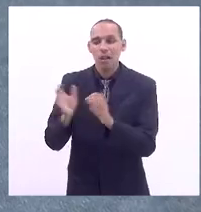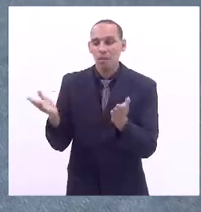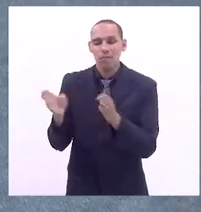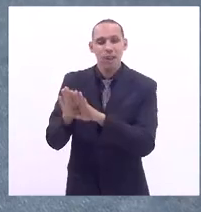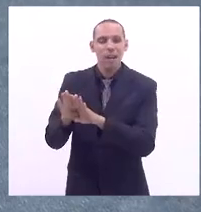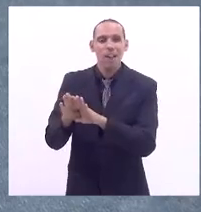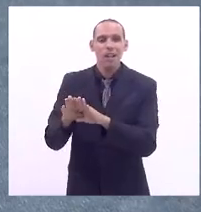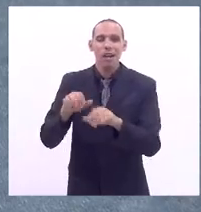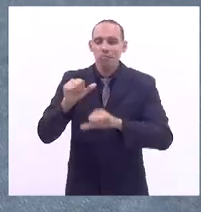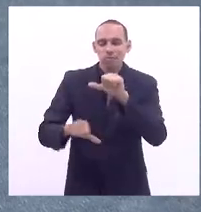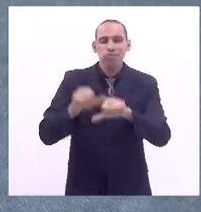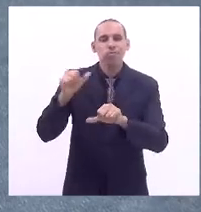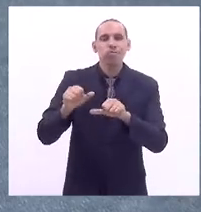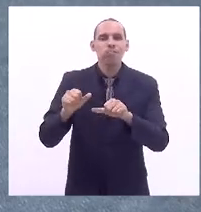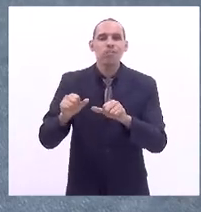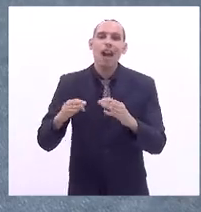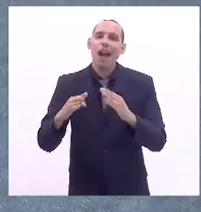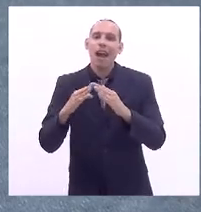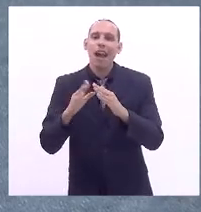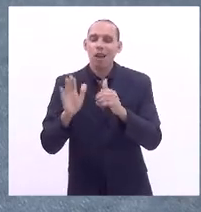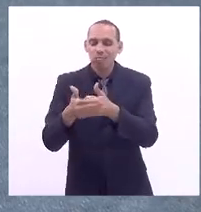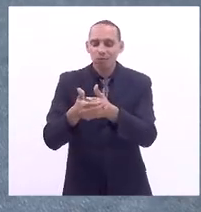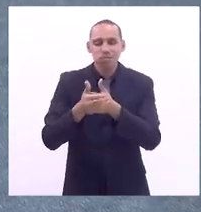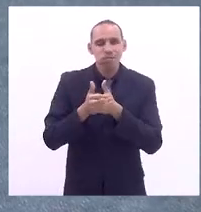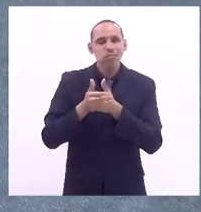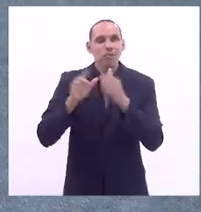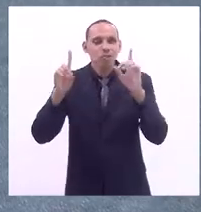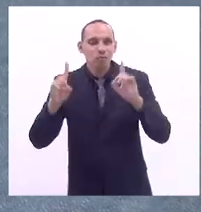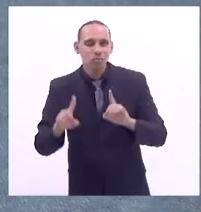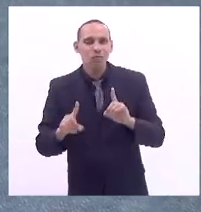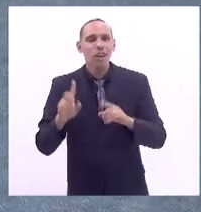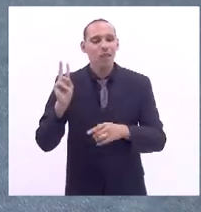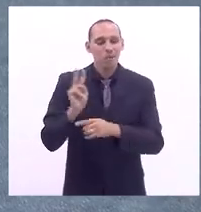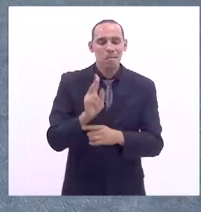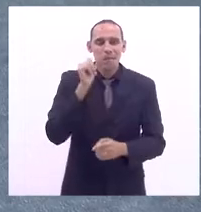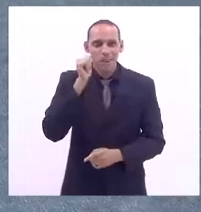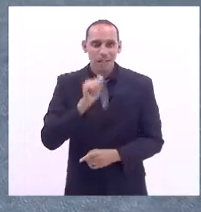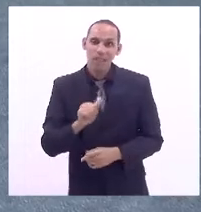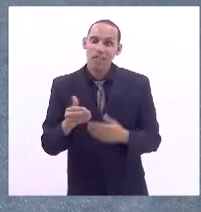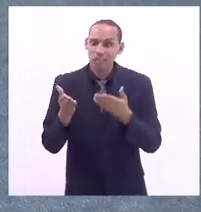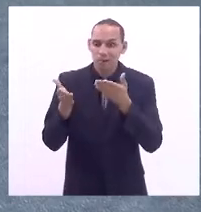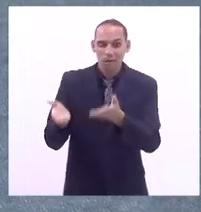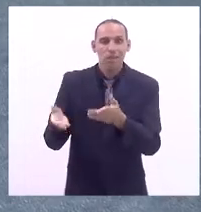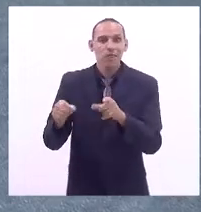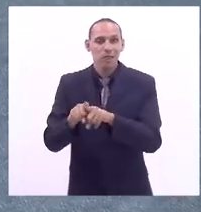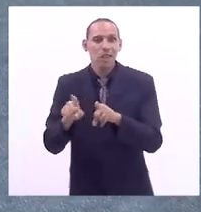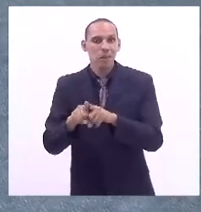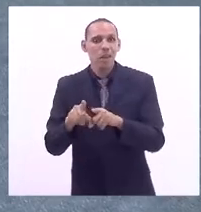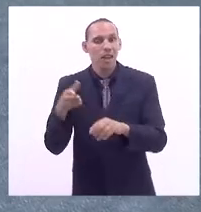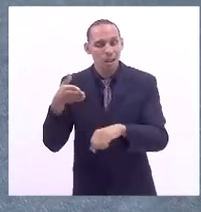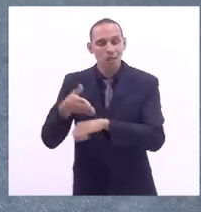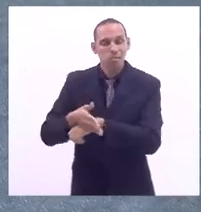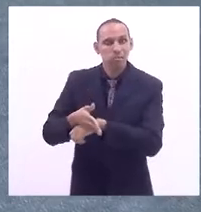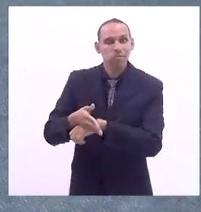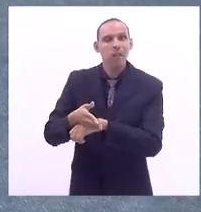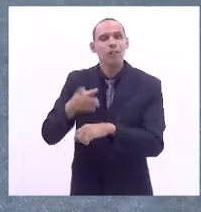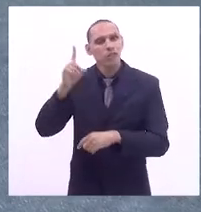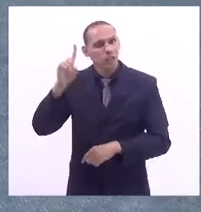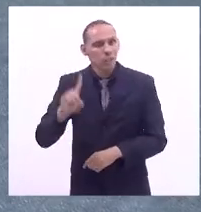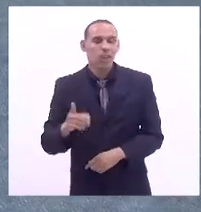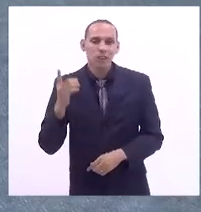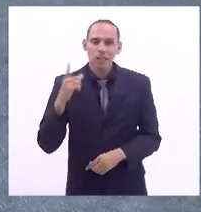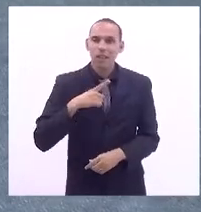numa casa de acolhimento e defesa dos direitos das mulheres ou seja também ali uma ocupação de uma garantia de um direito